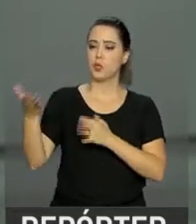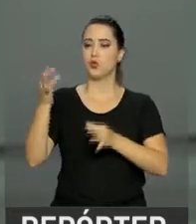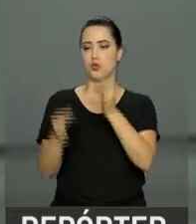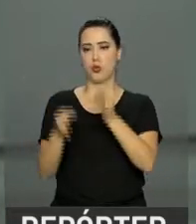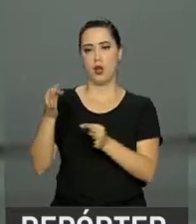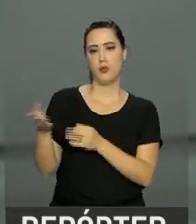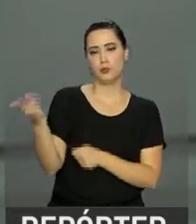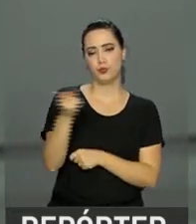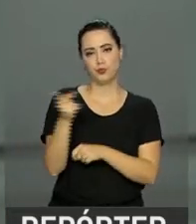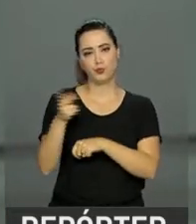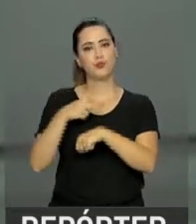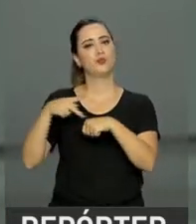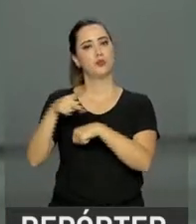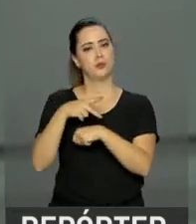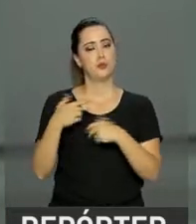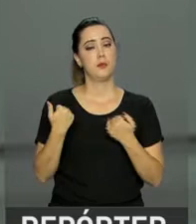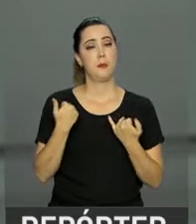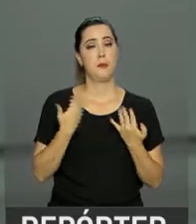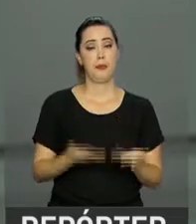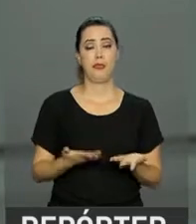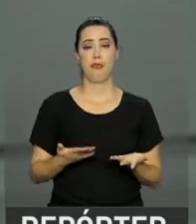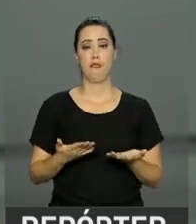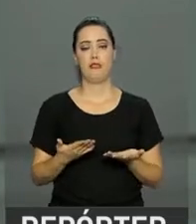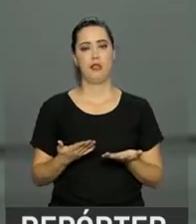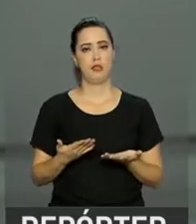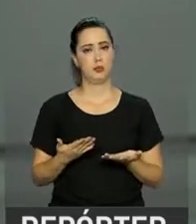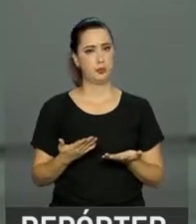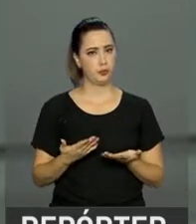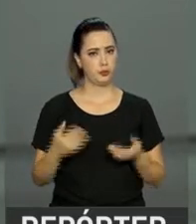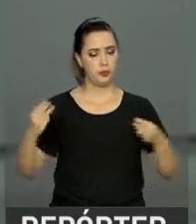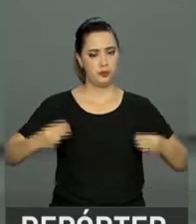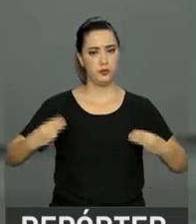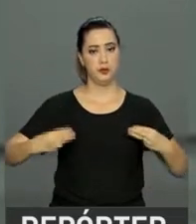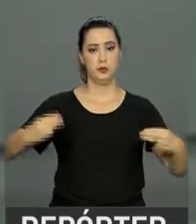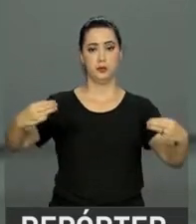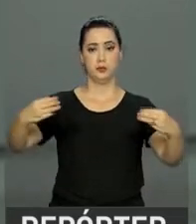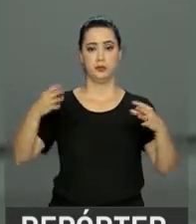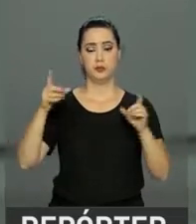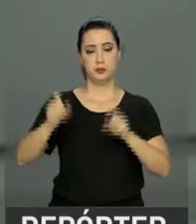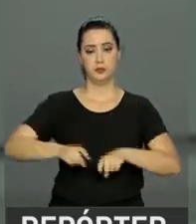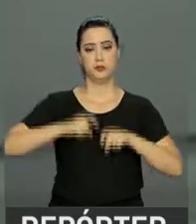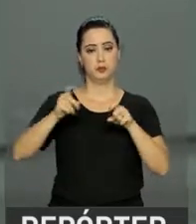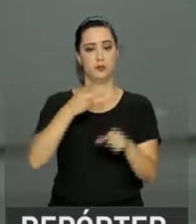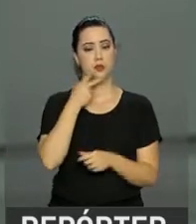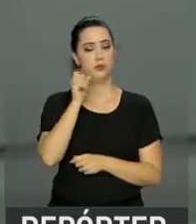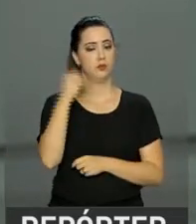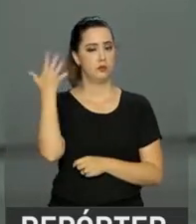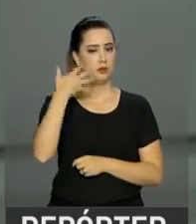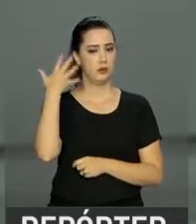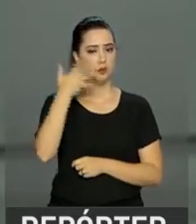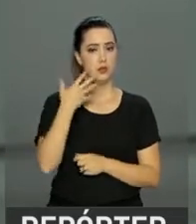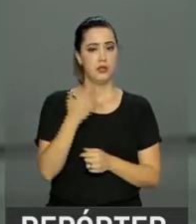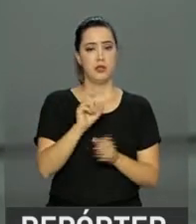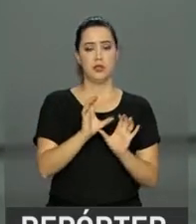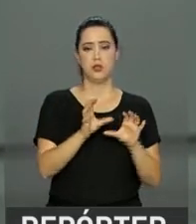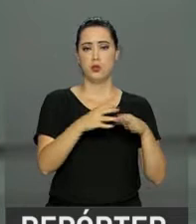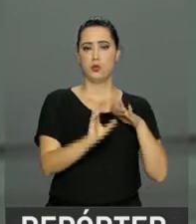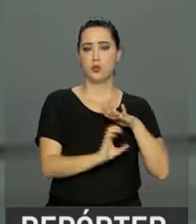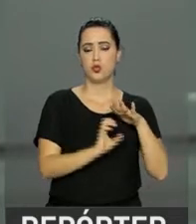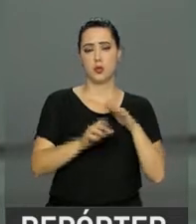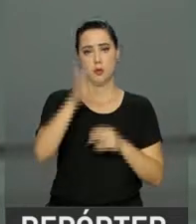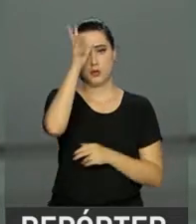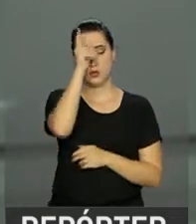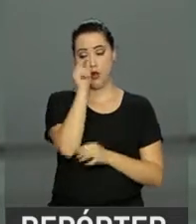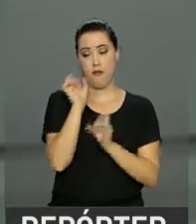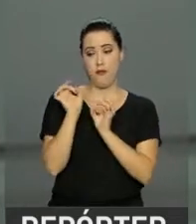mundial do comércio segundo o ministério da agricultura os produtores de aves no ano passado